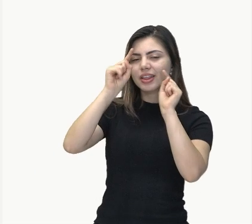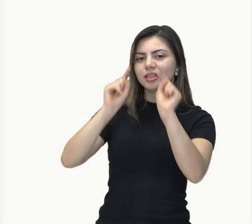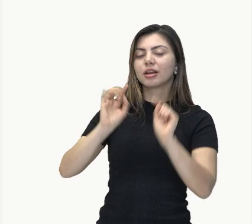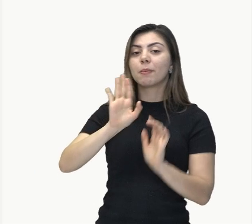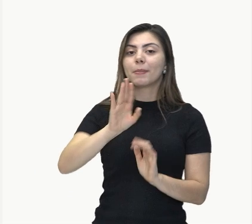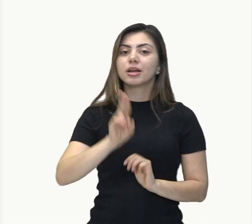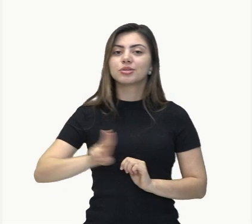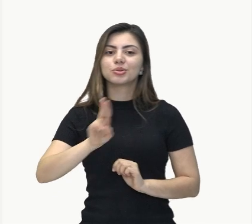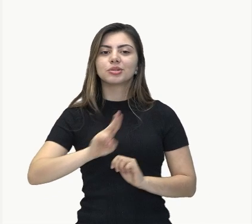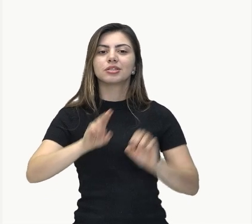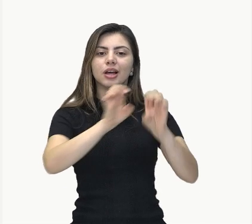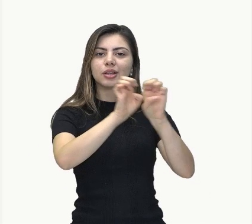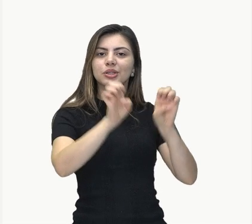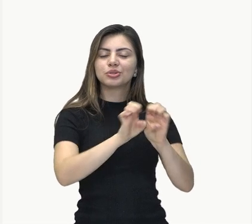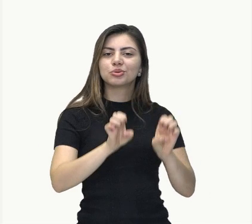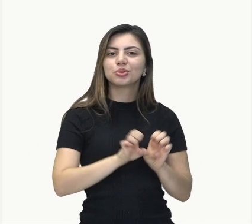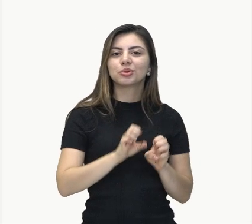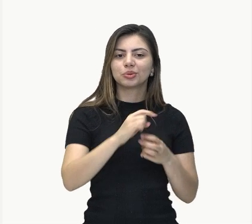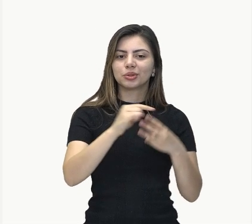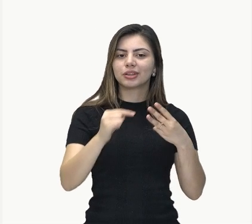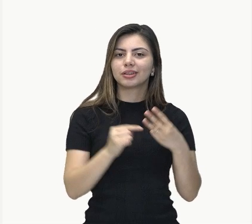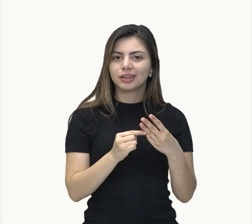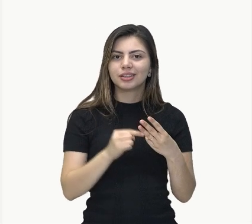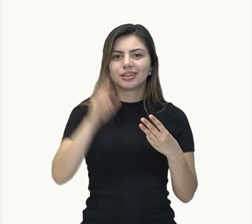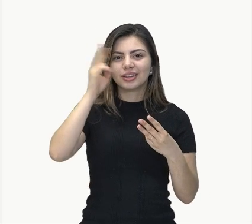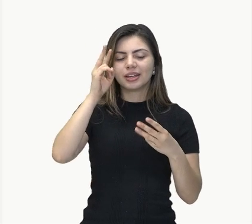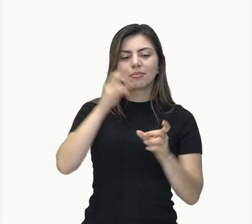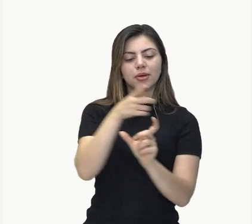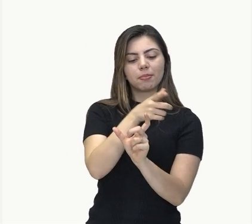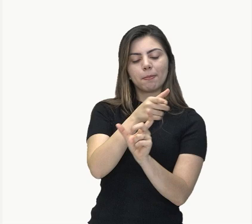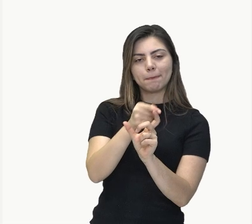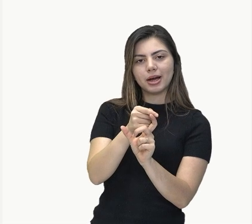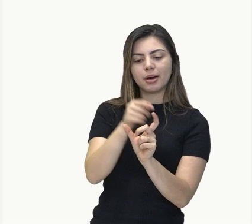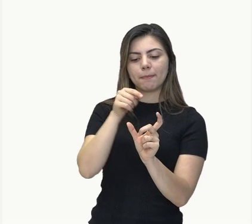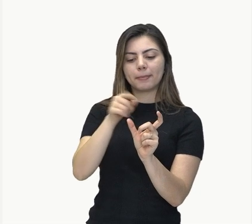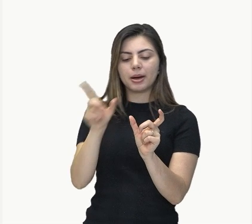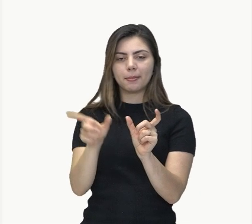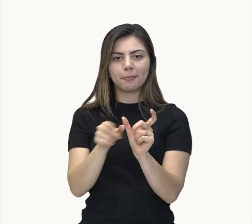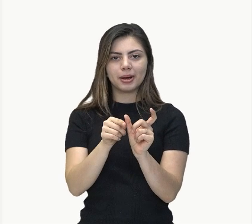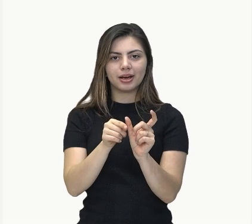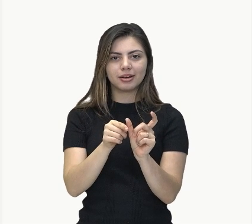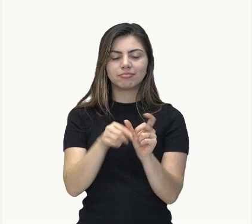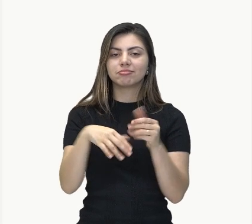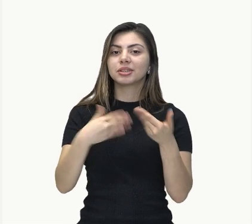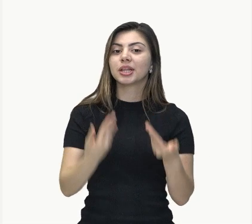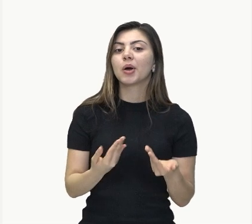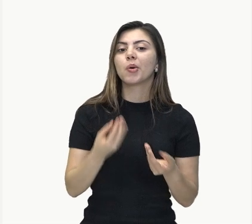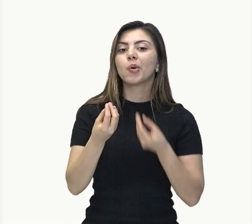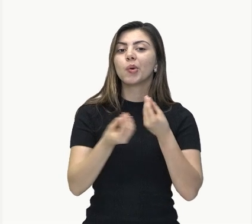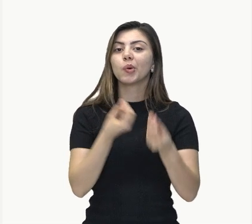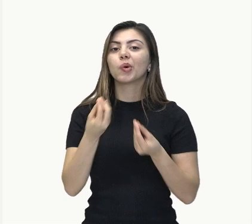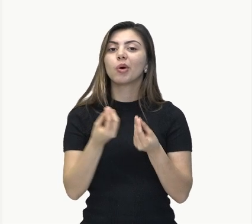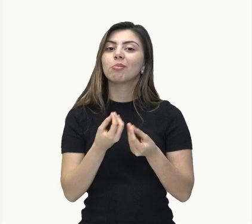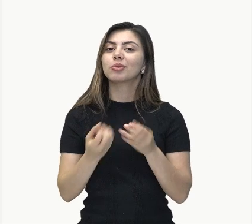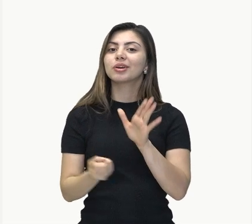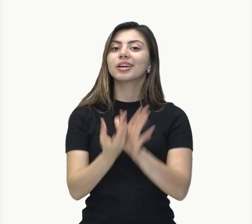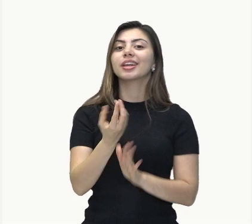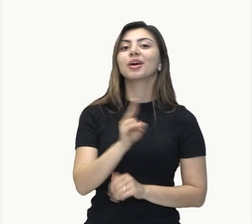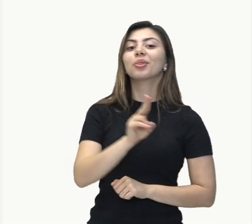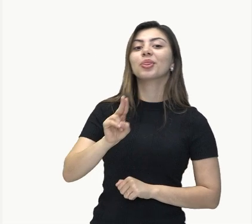três situações importantes, que é o prefixo, o infixo e o sufixo? Então, como é o nome do composto?